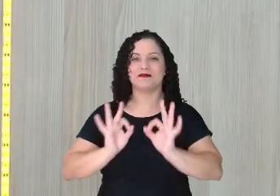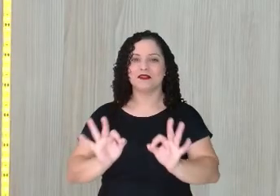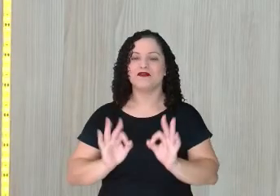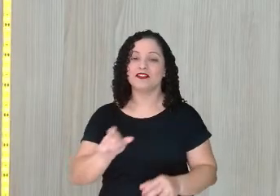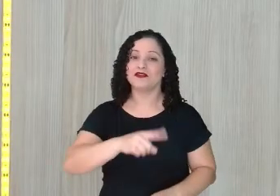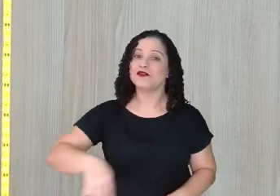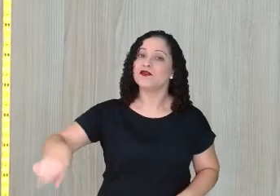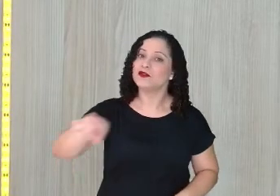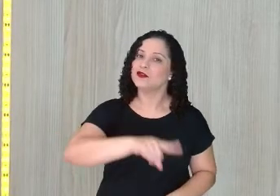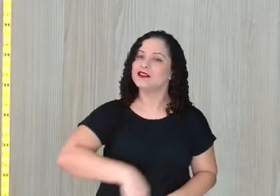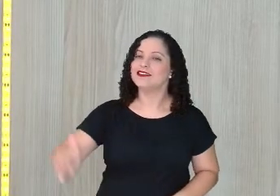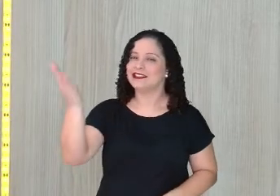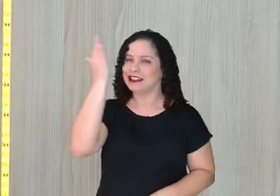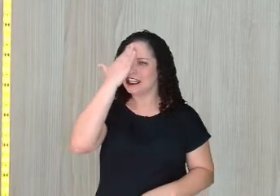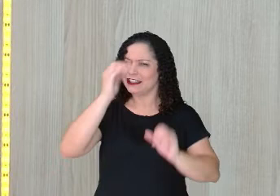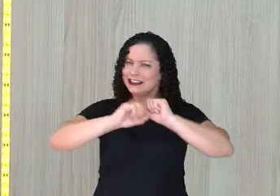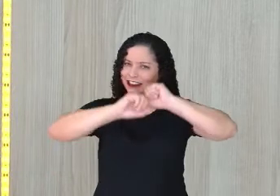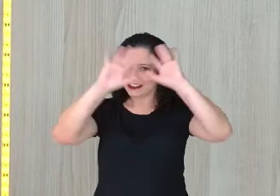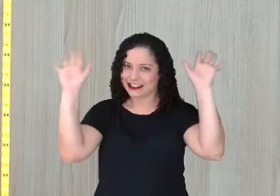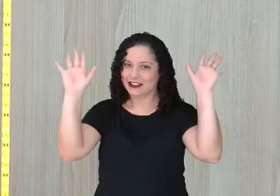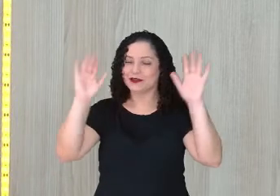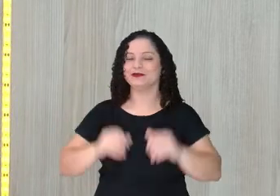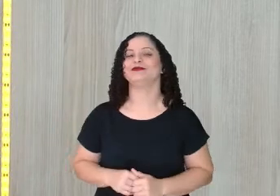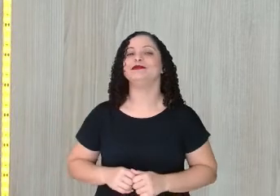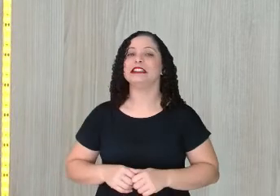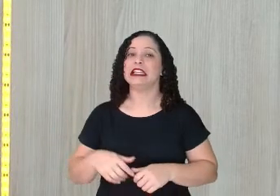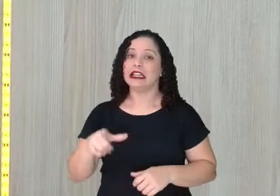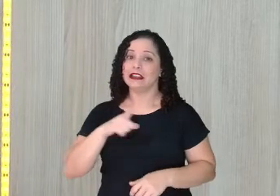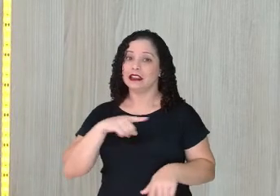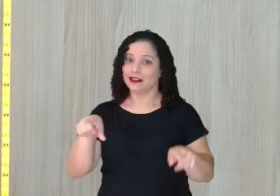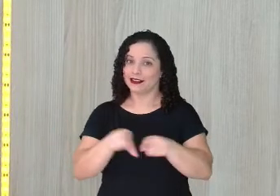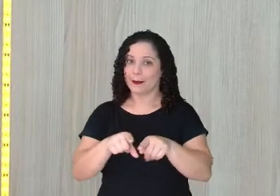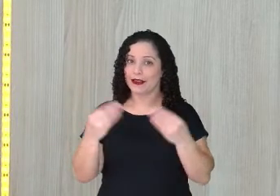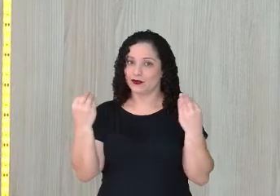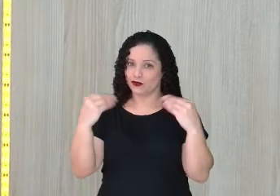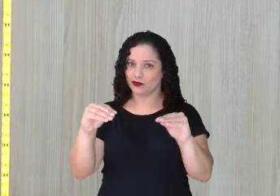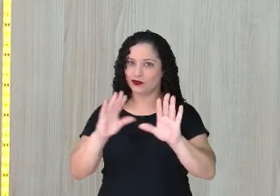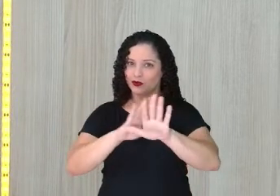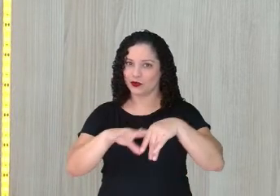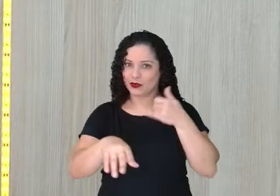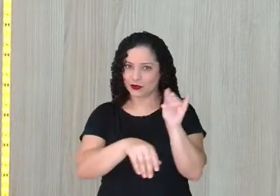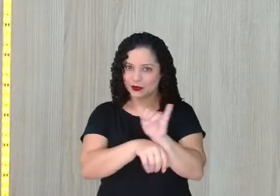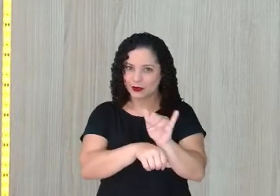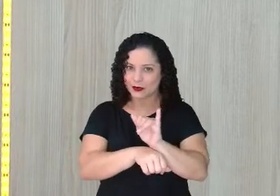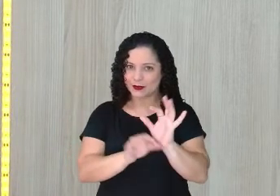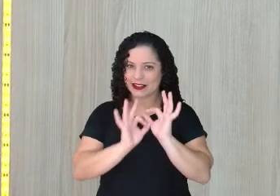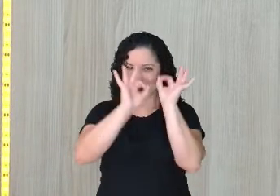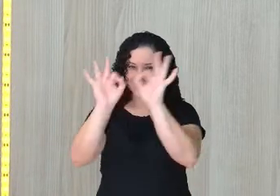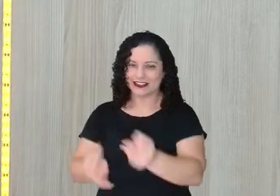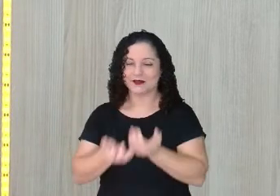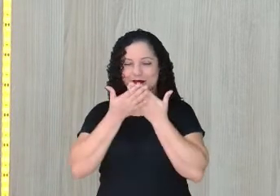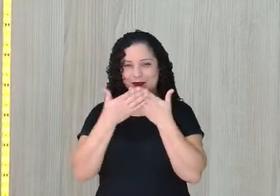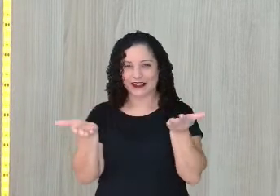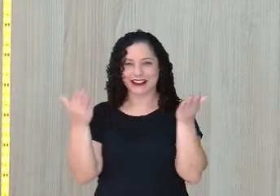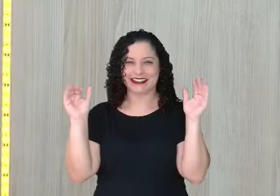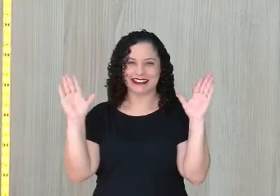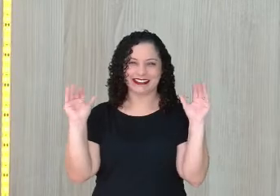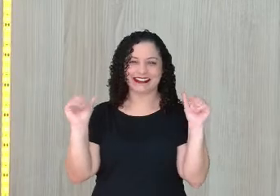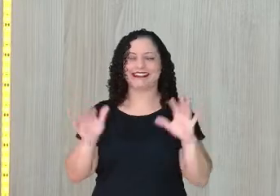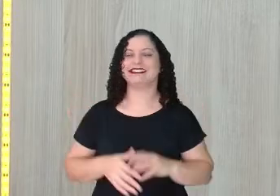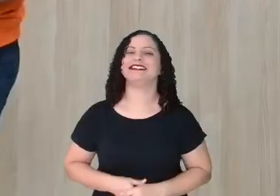todo mundo tenha entendido aí. Qualquer coisa, ela tá lá no YouTube para você reassistir quando quiser, tá certo? Um cheiro e até a